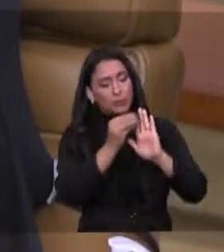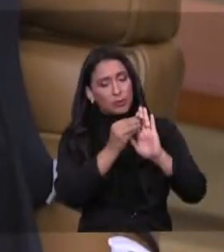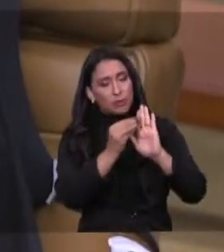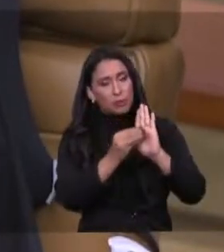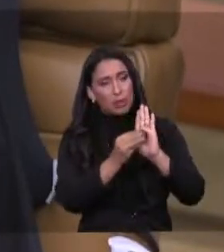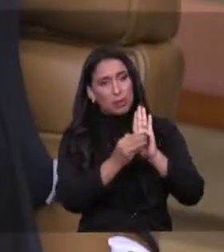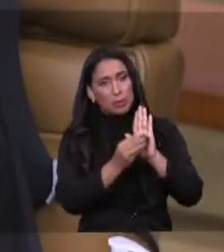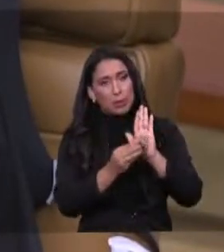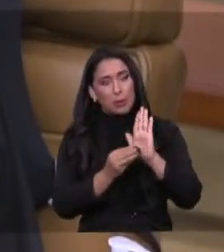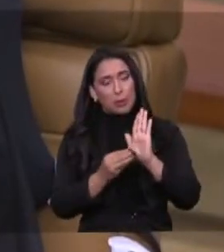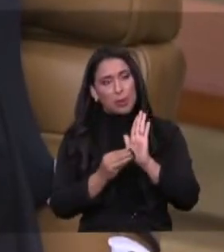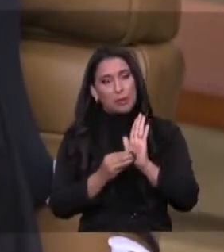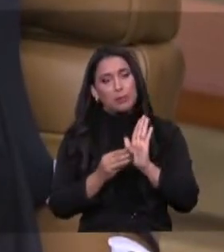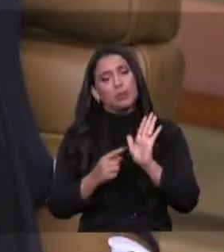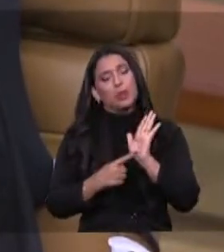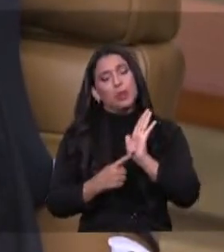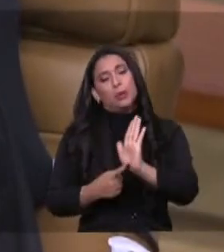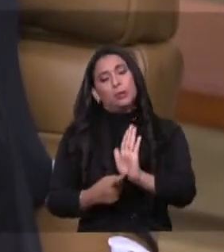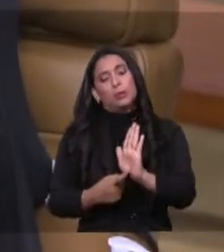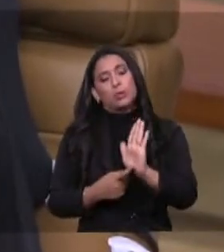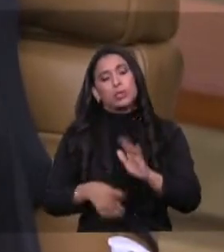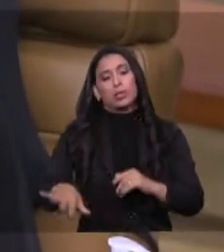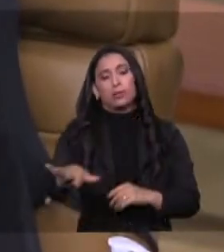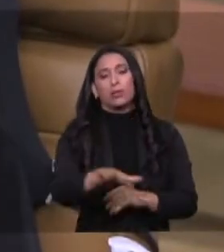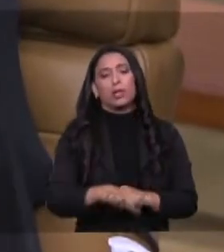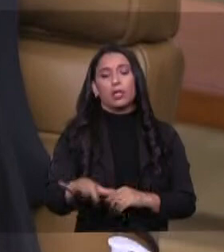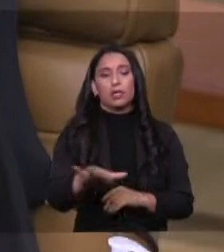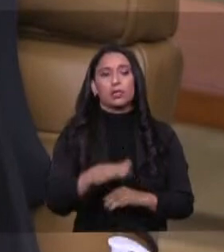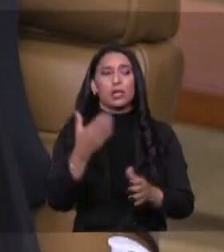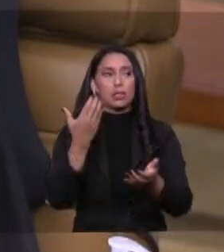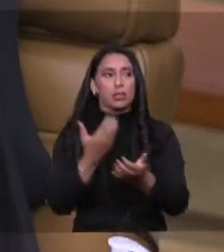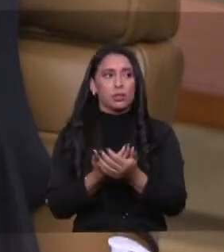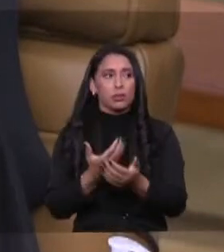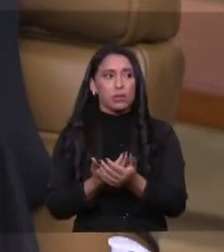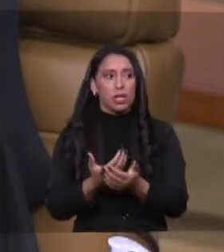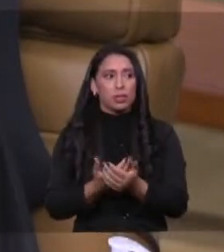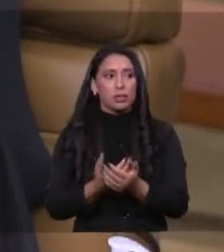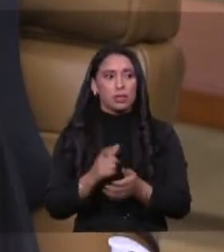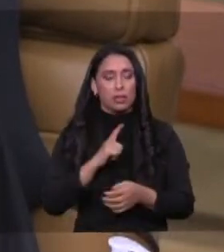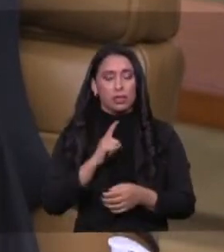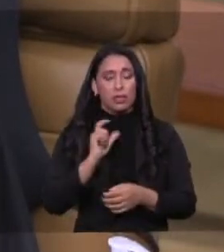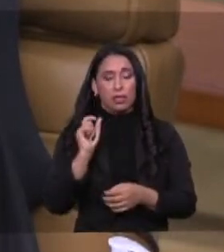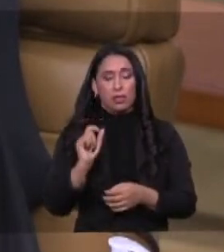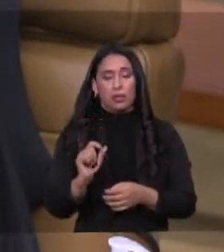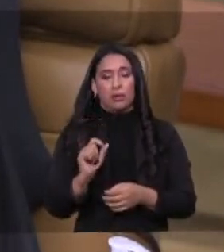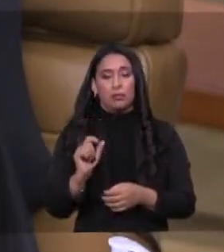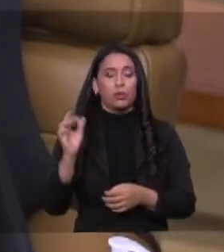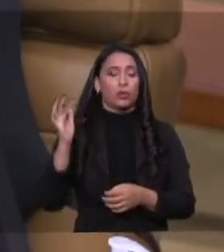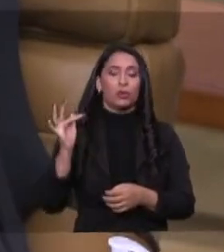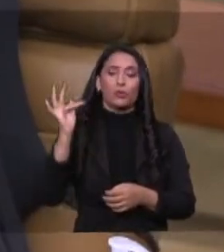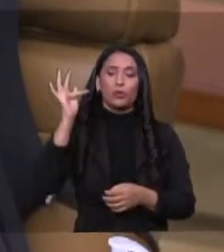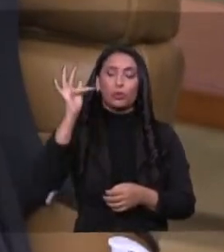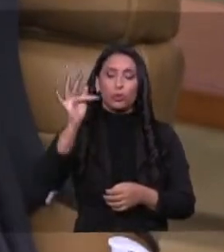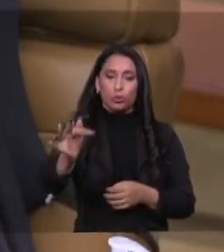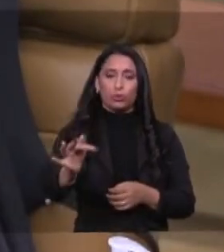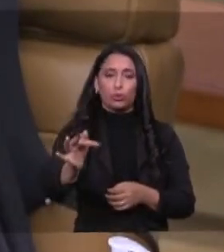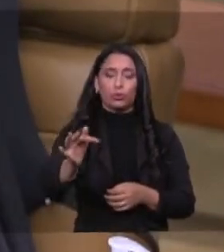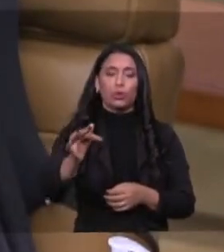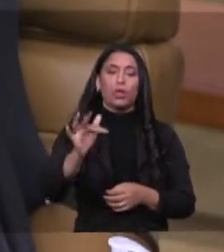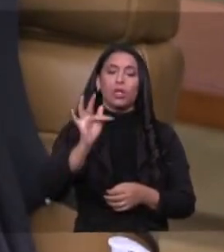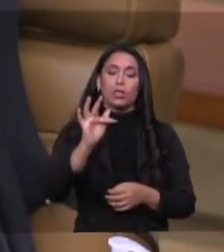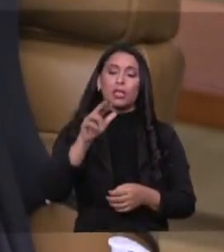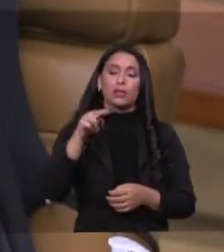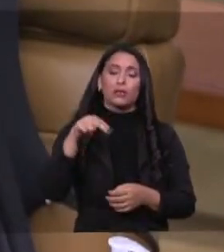fixações referentes a áreas em estudo para futura demarcação na